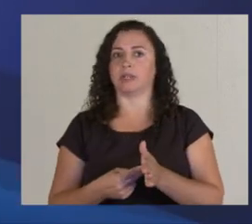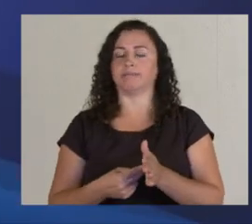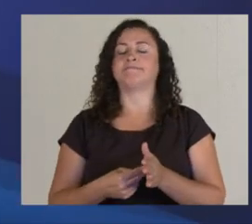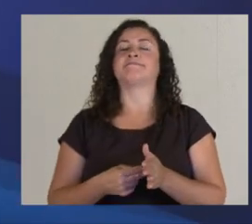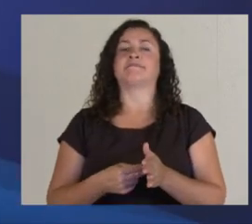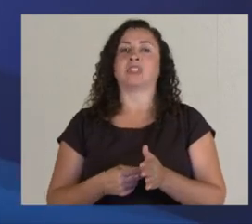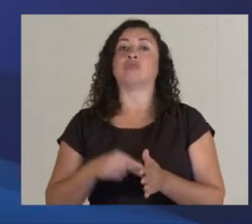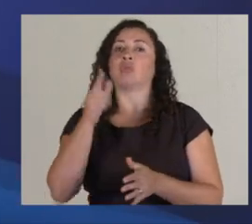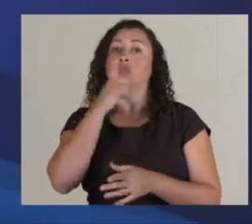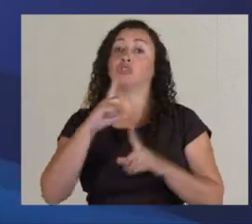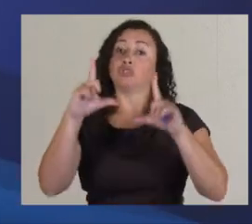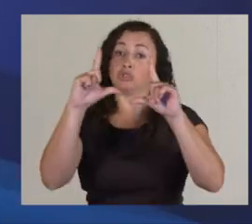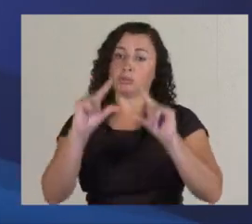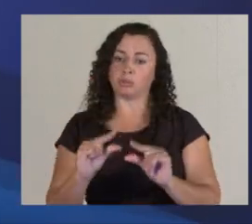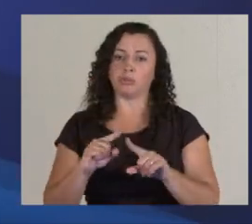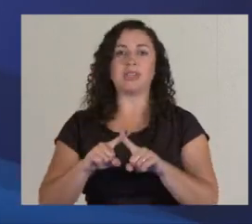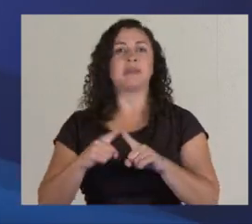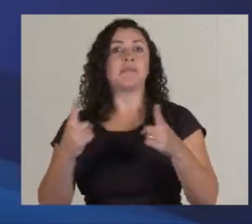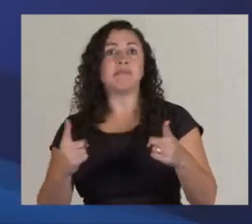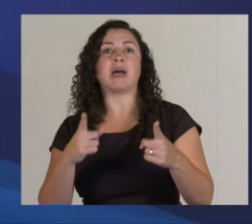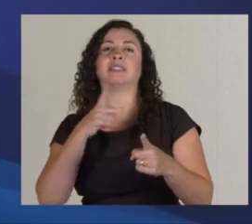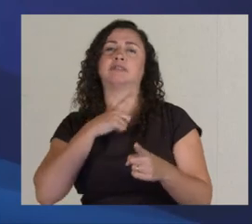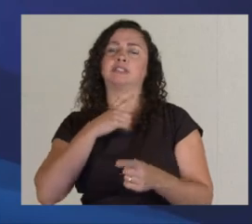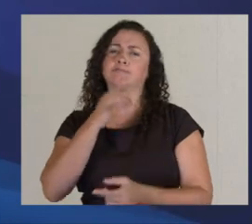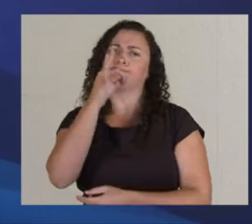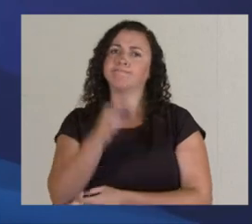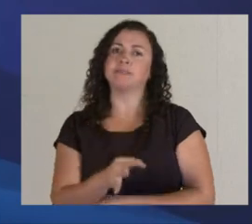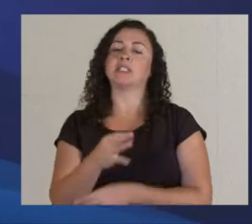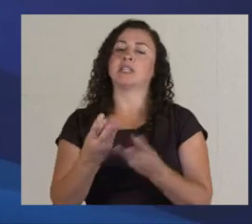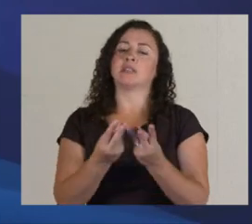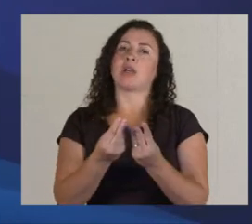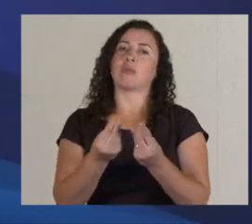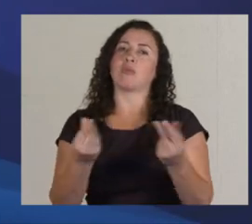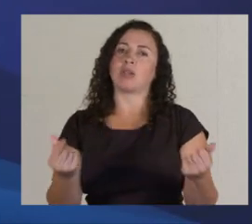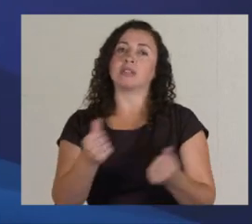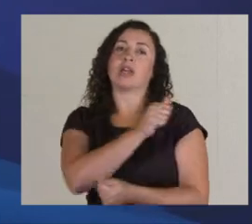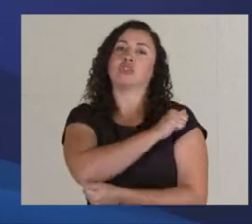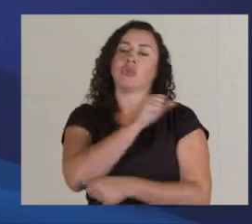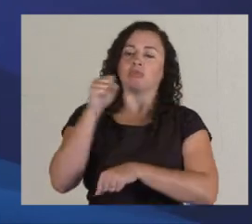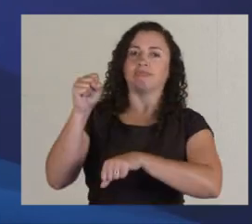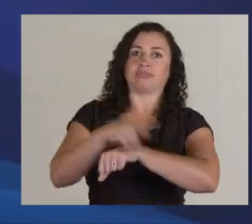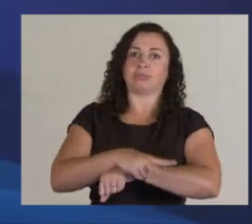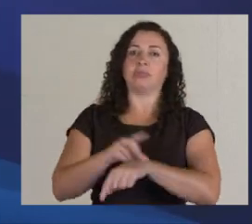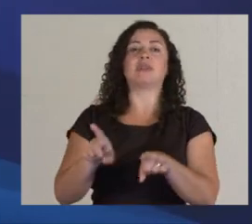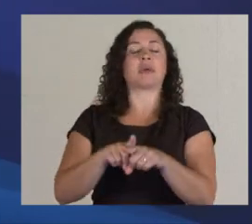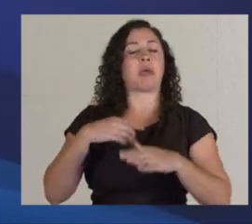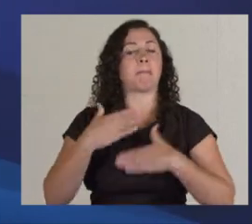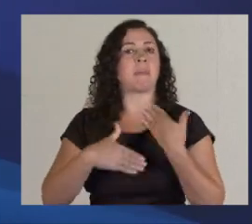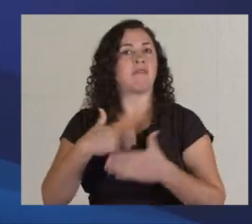nós vamos diminuir, mas ao mesmo tempo nós vamos assegurar que a qualidade dos estudantes, que o